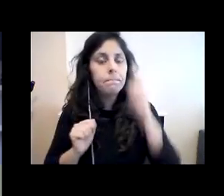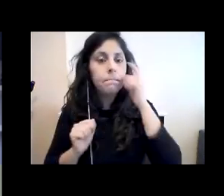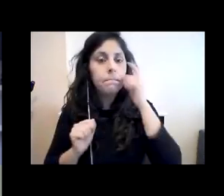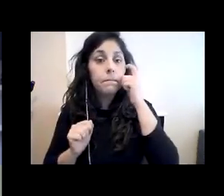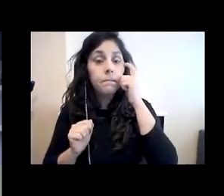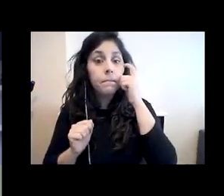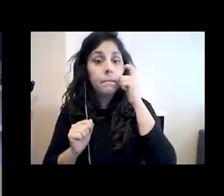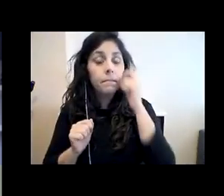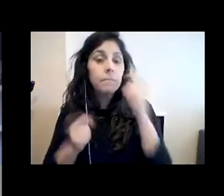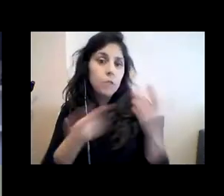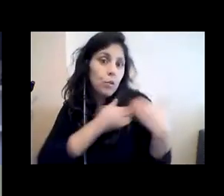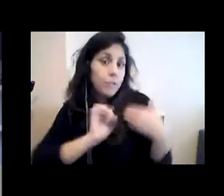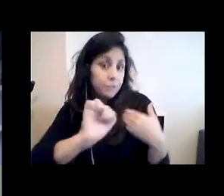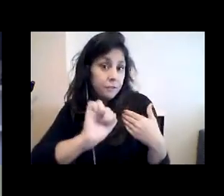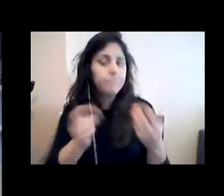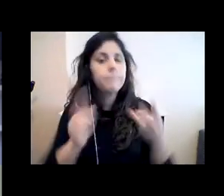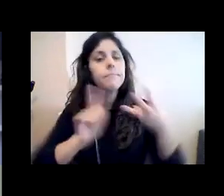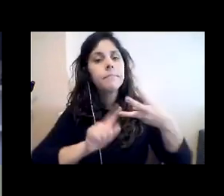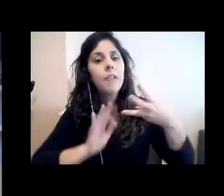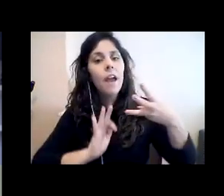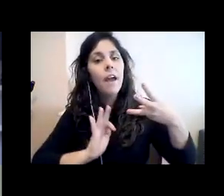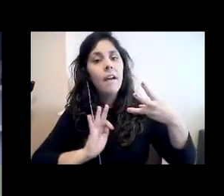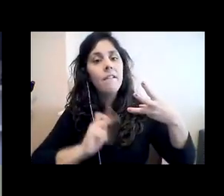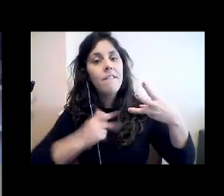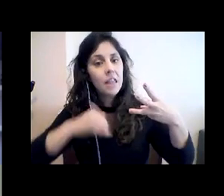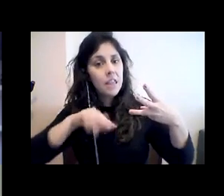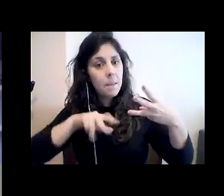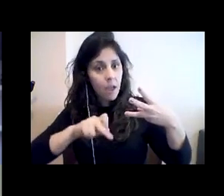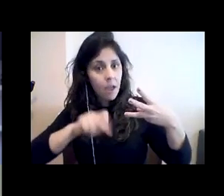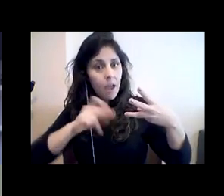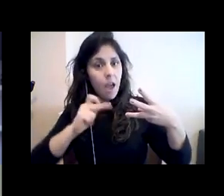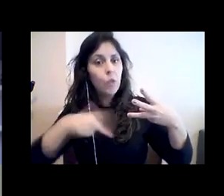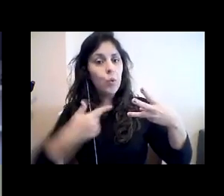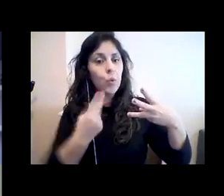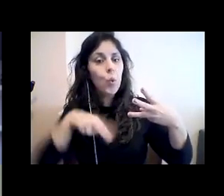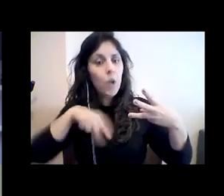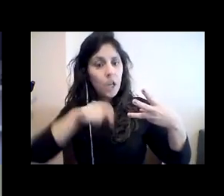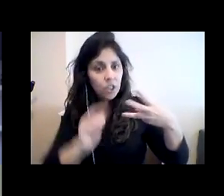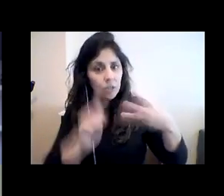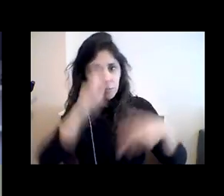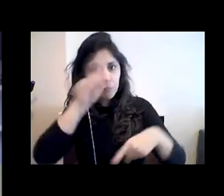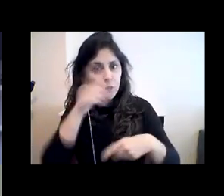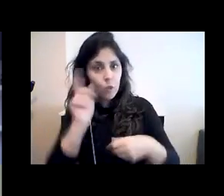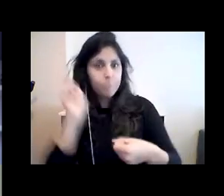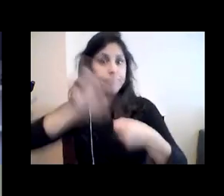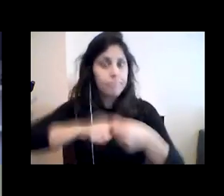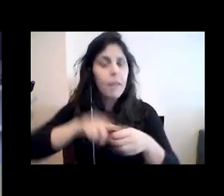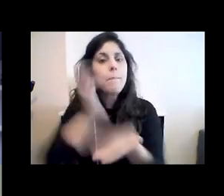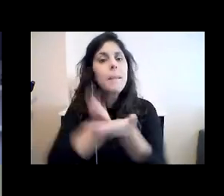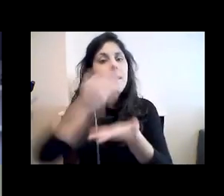de responsabilidade. Fátima Antunes, a professora Fátima Antunes é professora associada à Congregação do Departamento de Ciências Sociais da